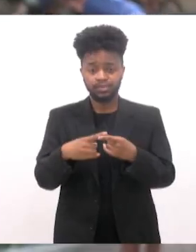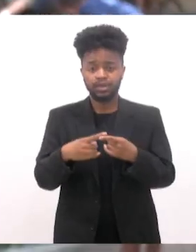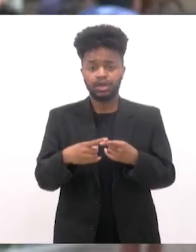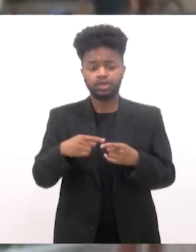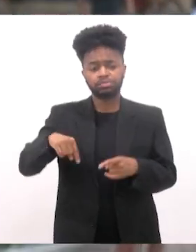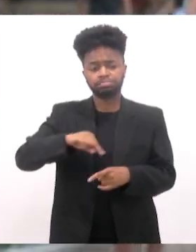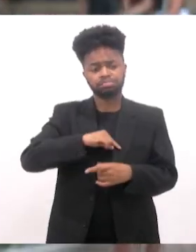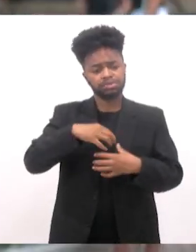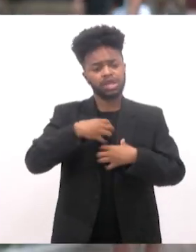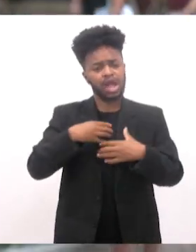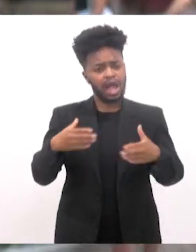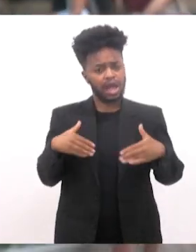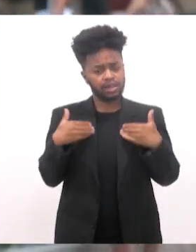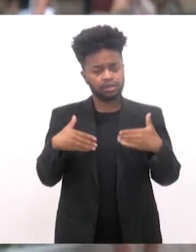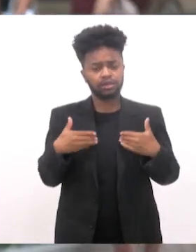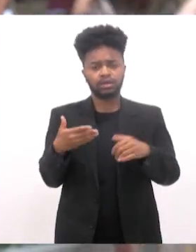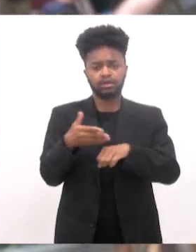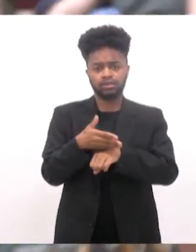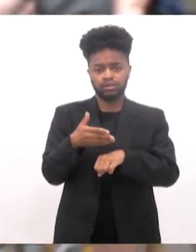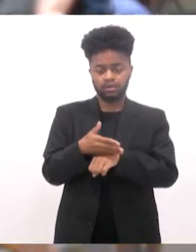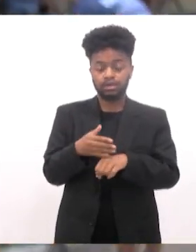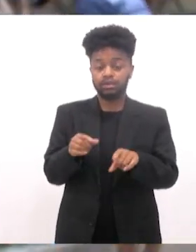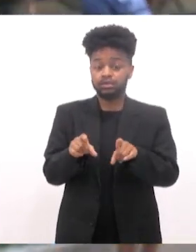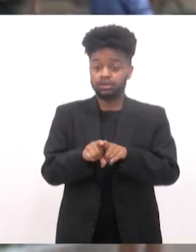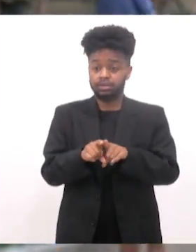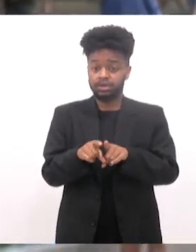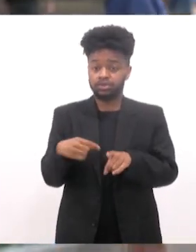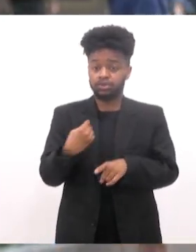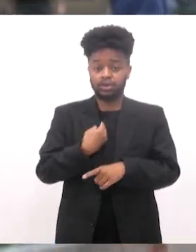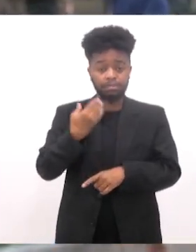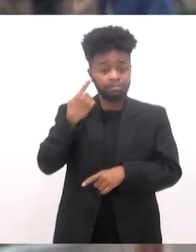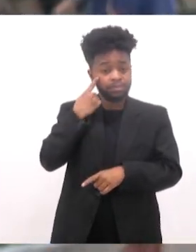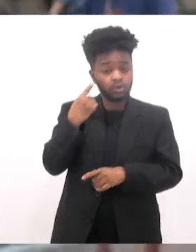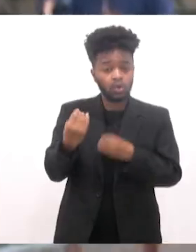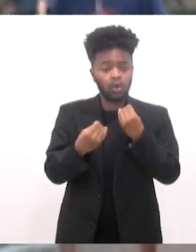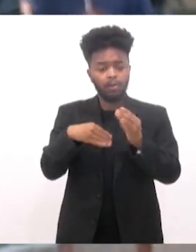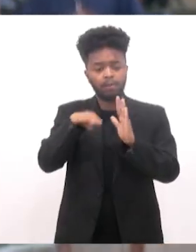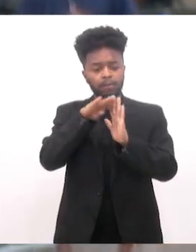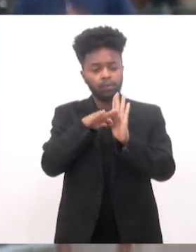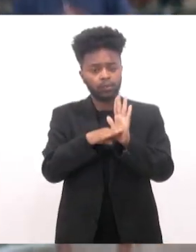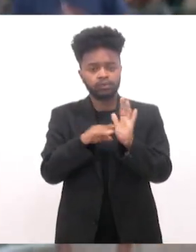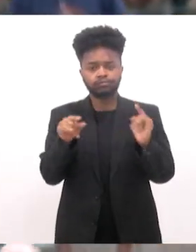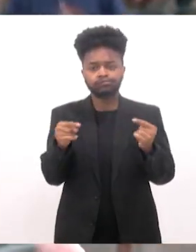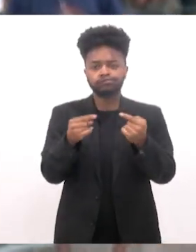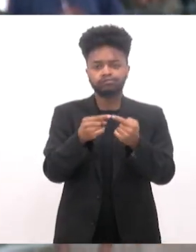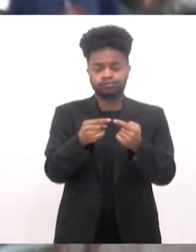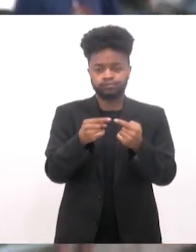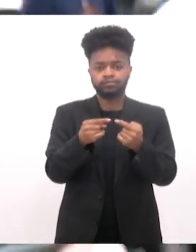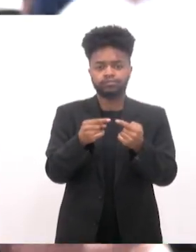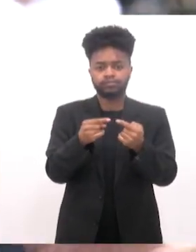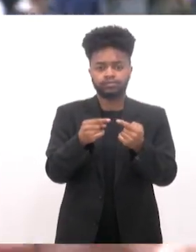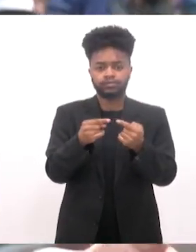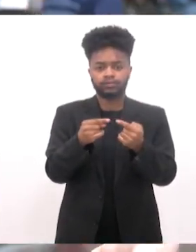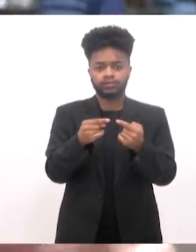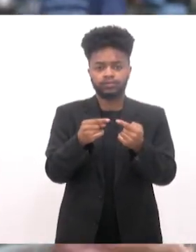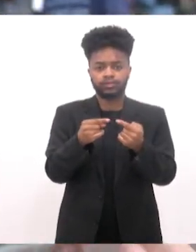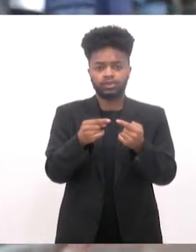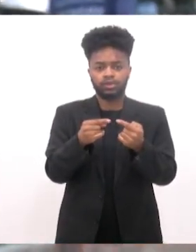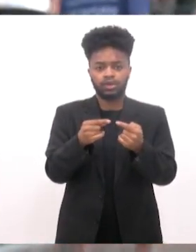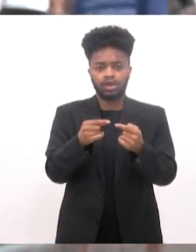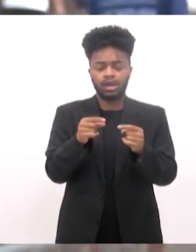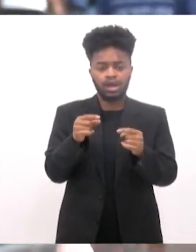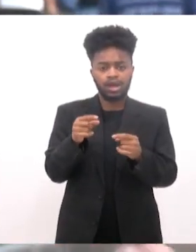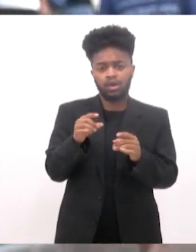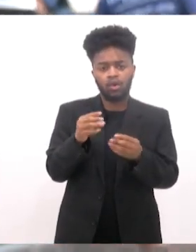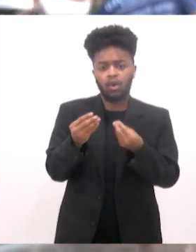uma alegria estar ali e pensando uma programação de acordo com a